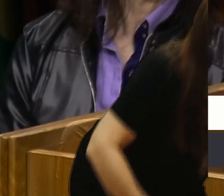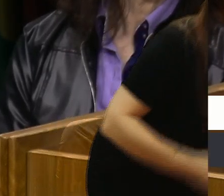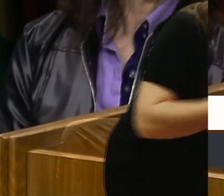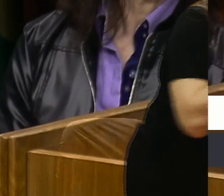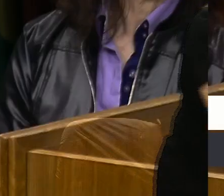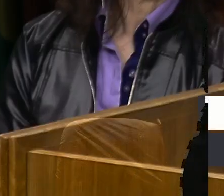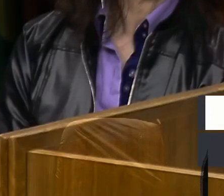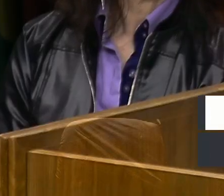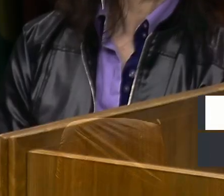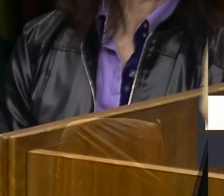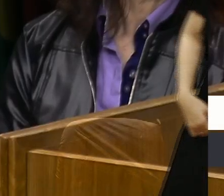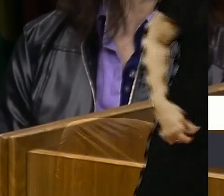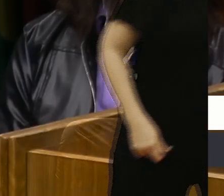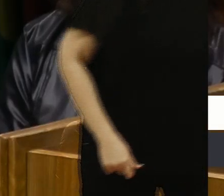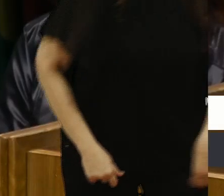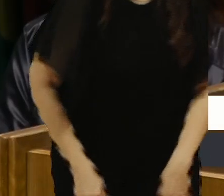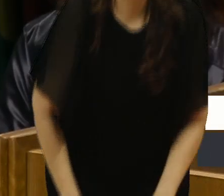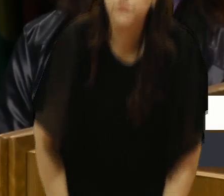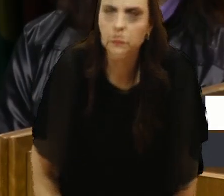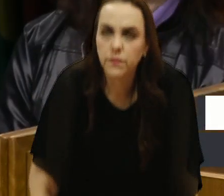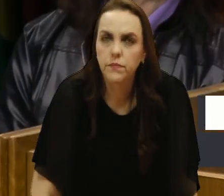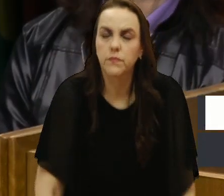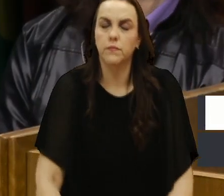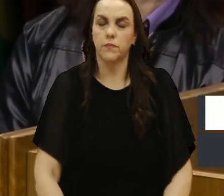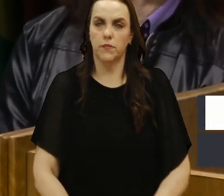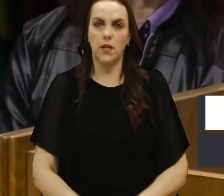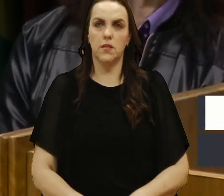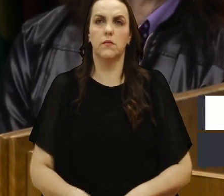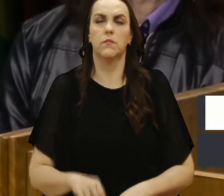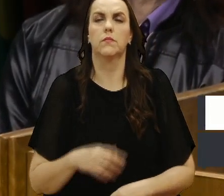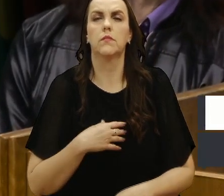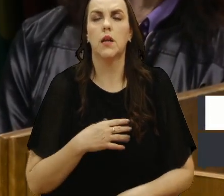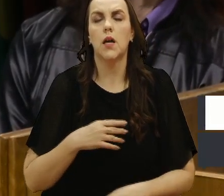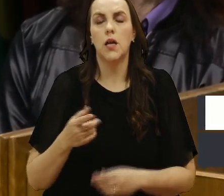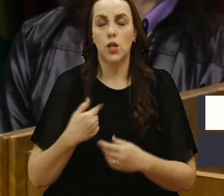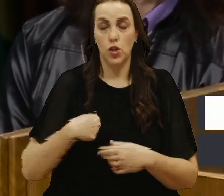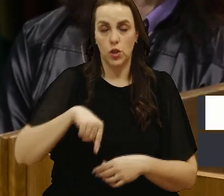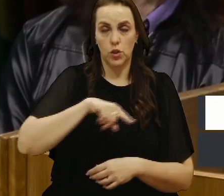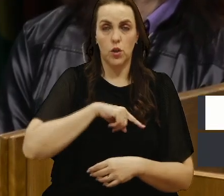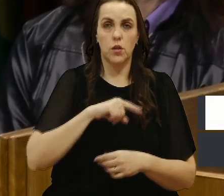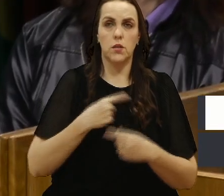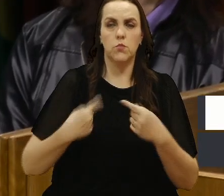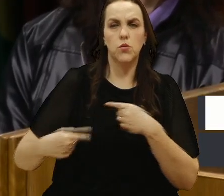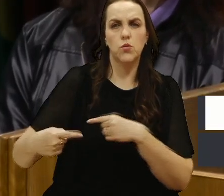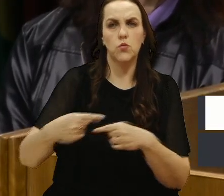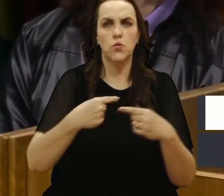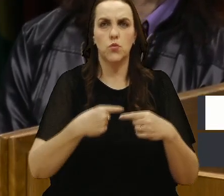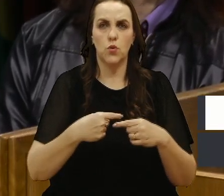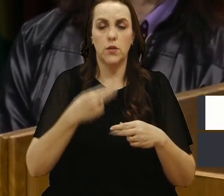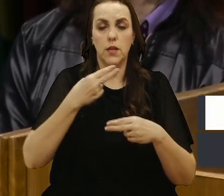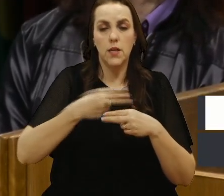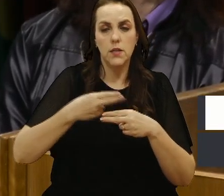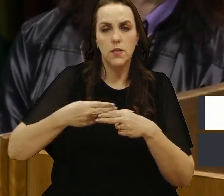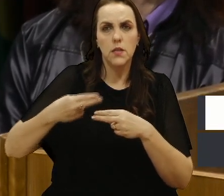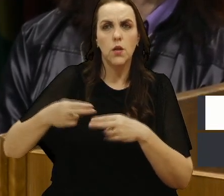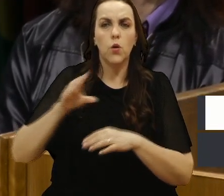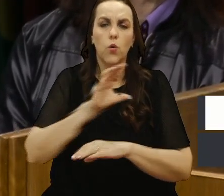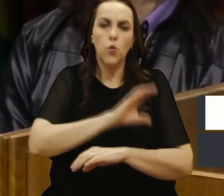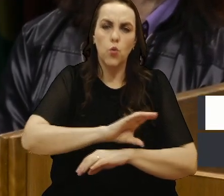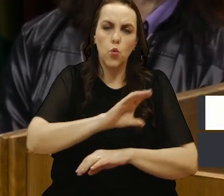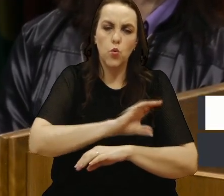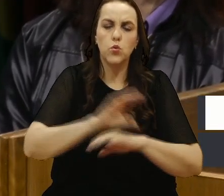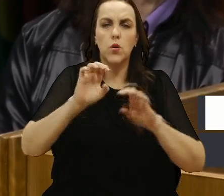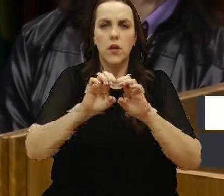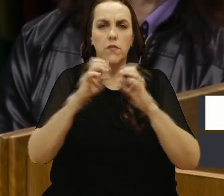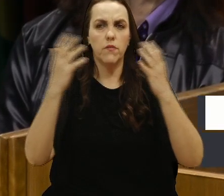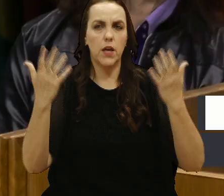curricularizada, em que a gente traz demandas da própria sociedade para ser discutida nessas disciplinas. A gente tem extensões, que são cursos, que são eventos de extensão, que são